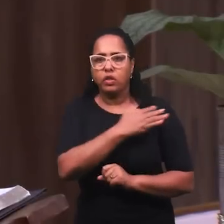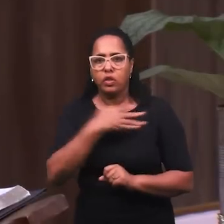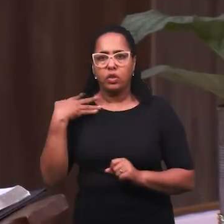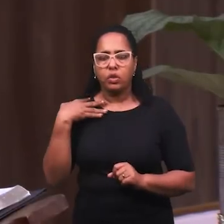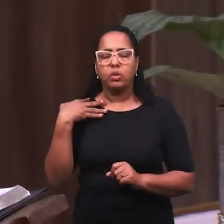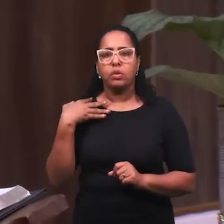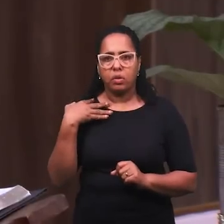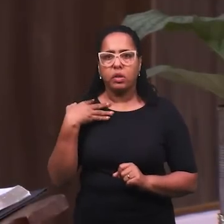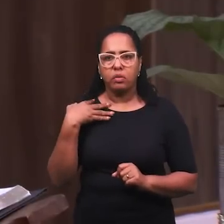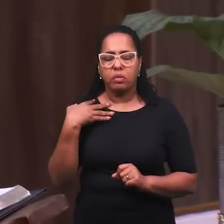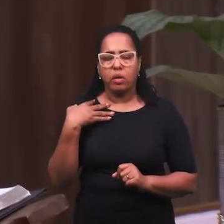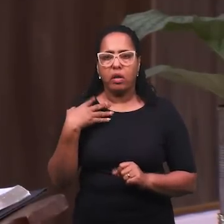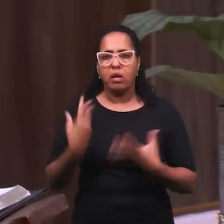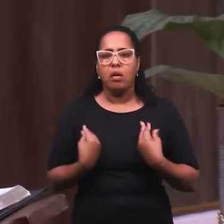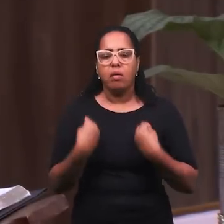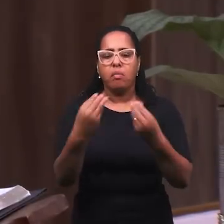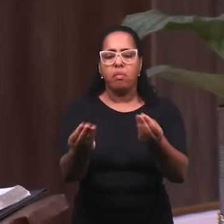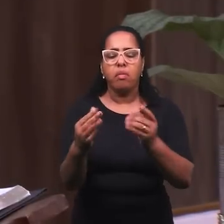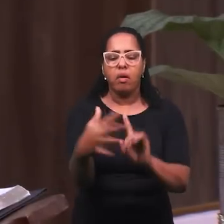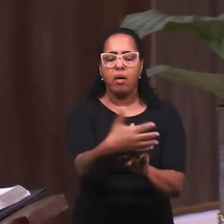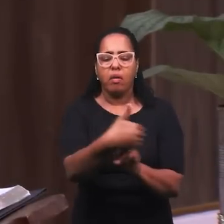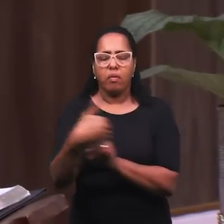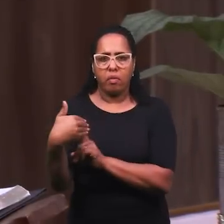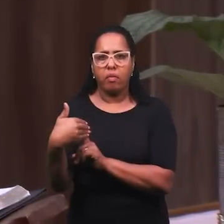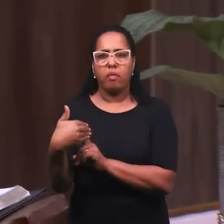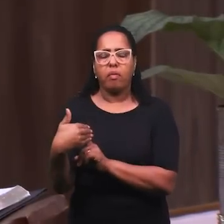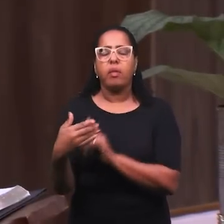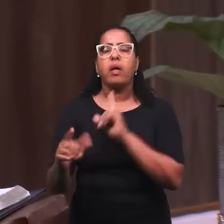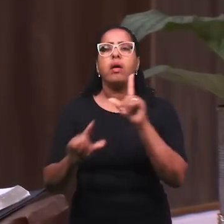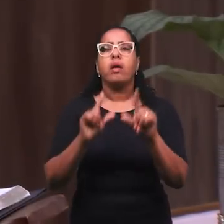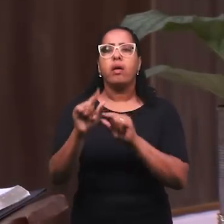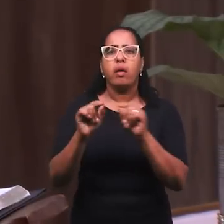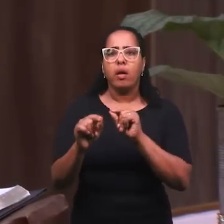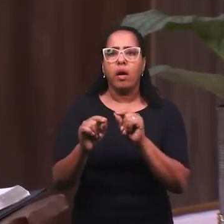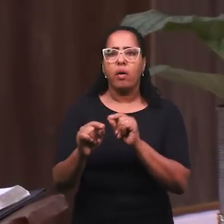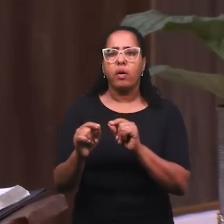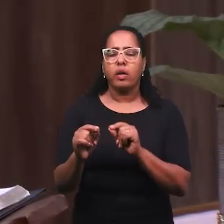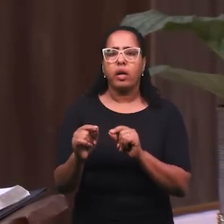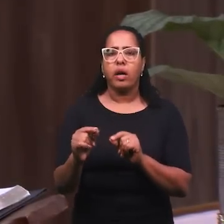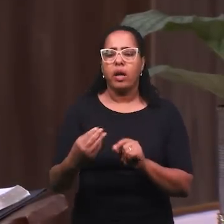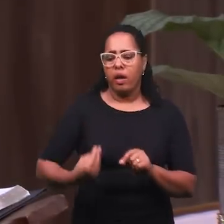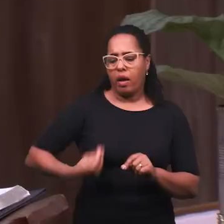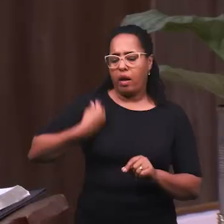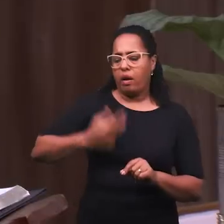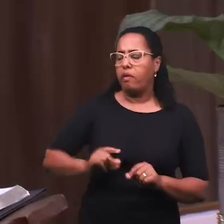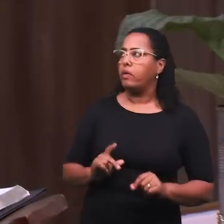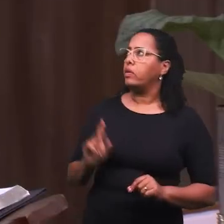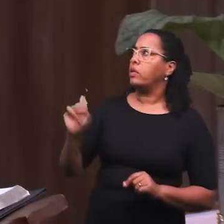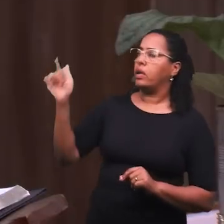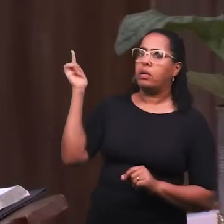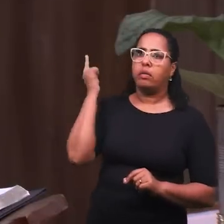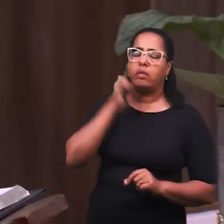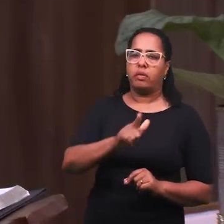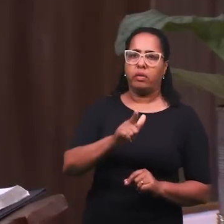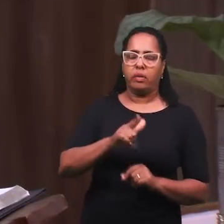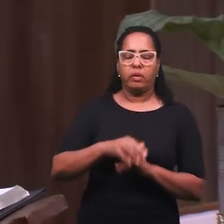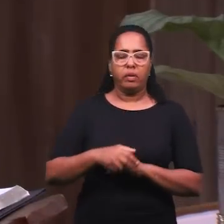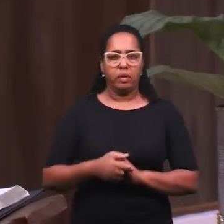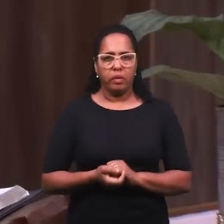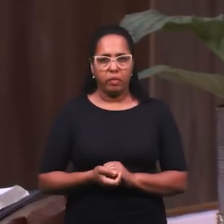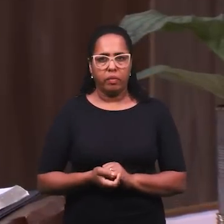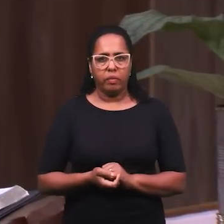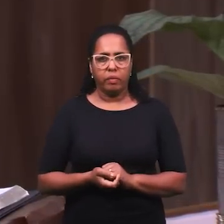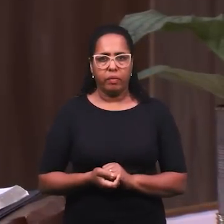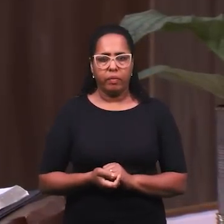morte, para conceder o grande livramento, que é passar da morte para a vida